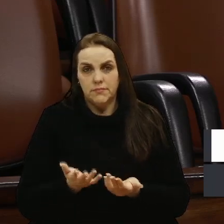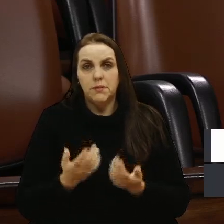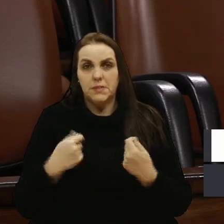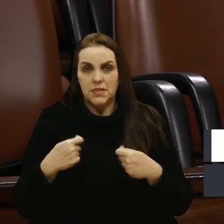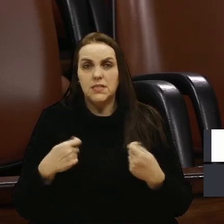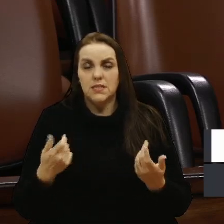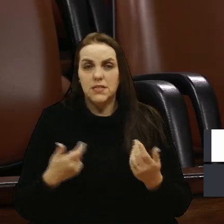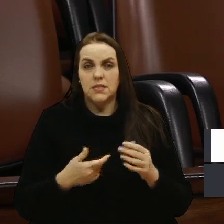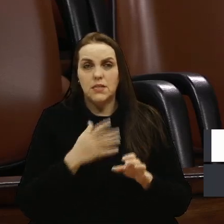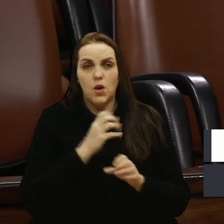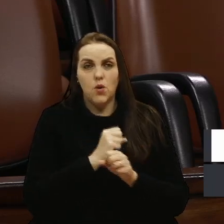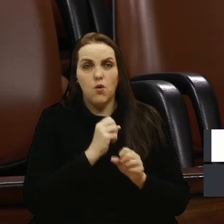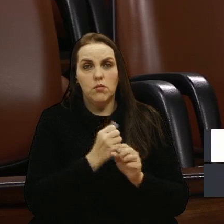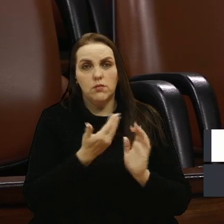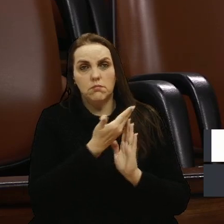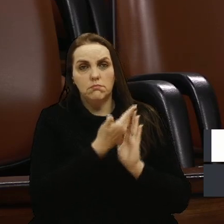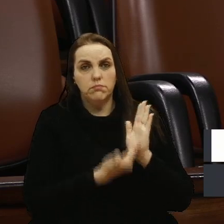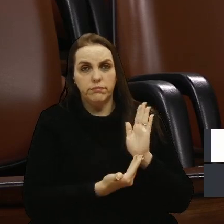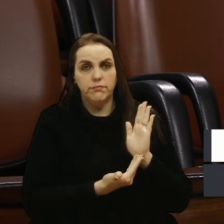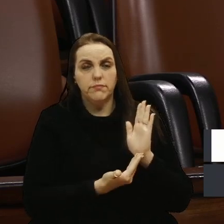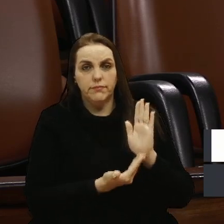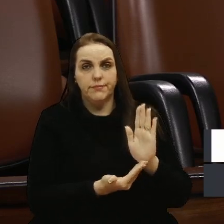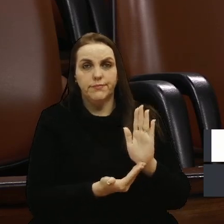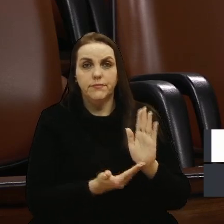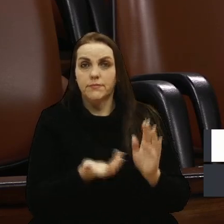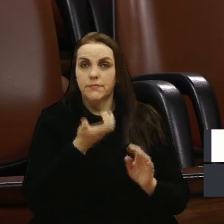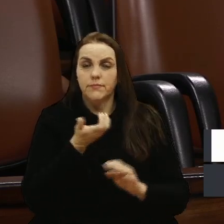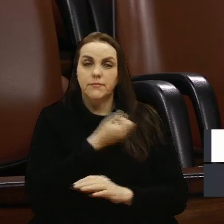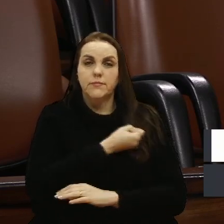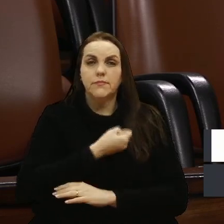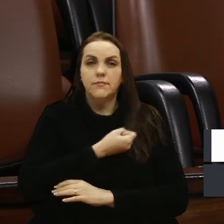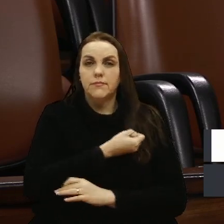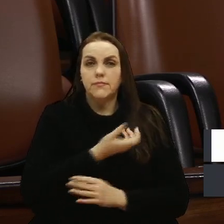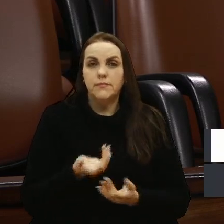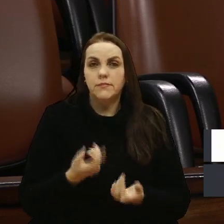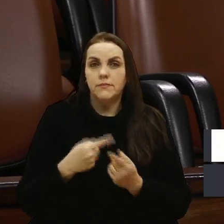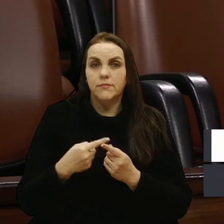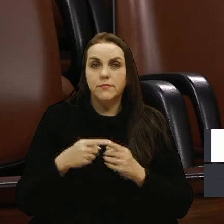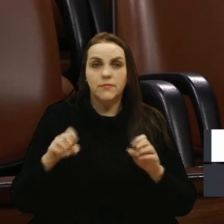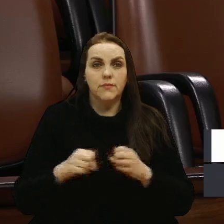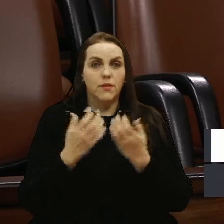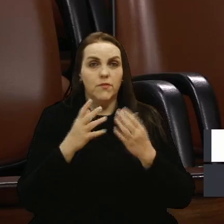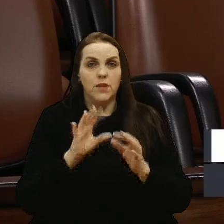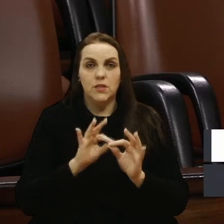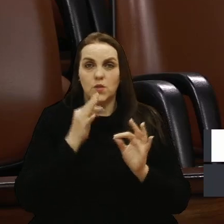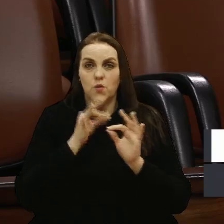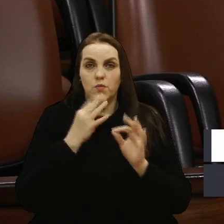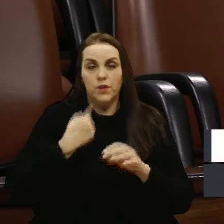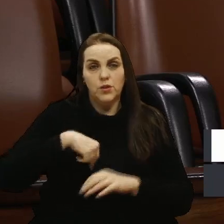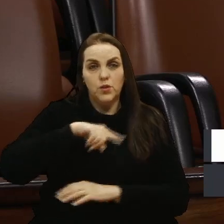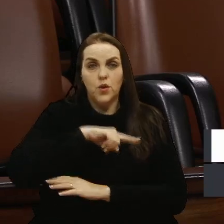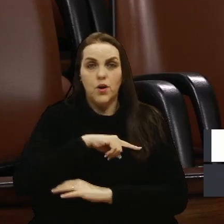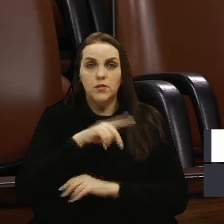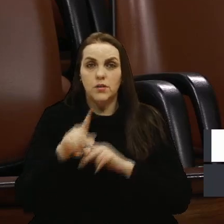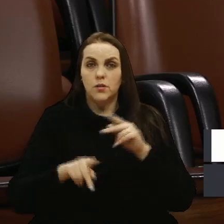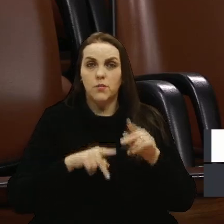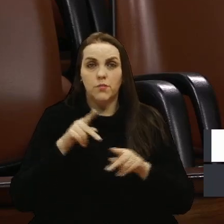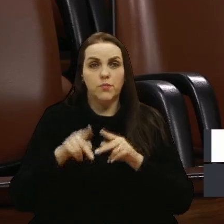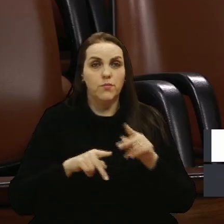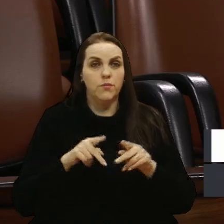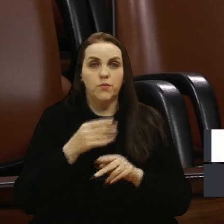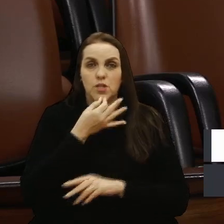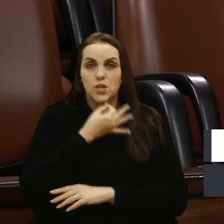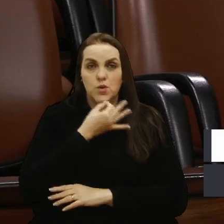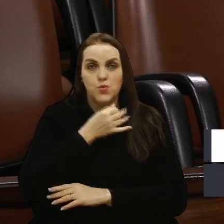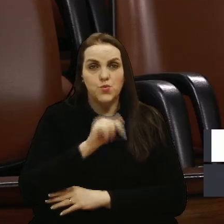essa prestação de contas. E a gente quer os números. Afinal de contas, a festa da uva é nossa, é de todo o povo caxiense, e a gente